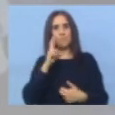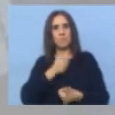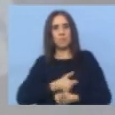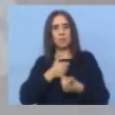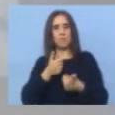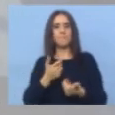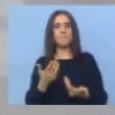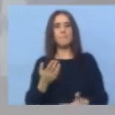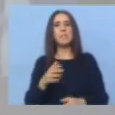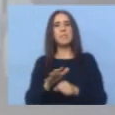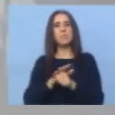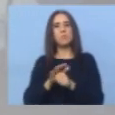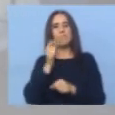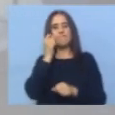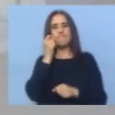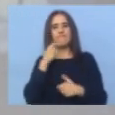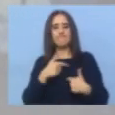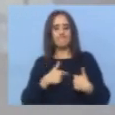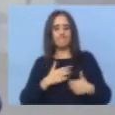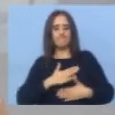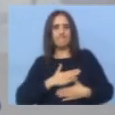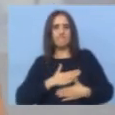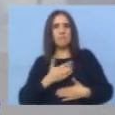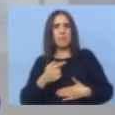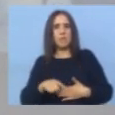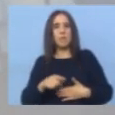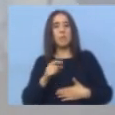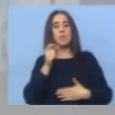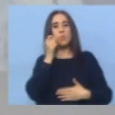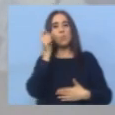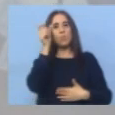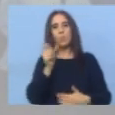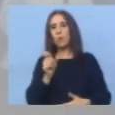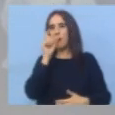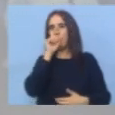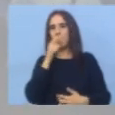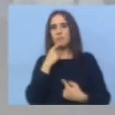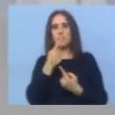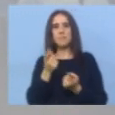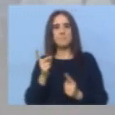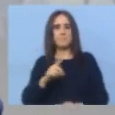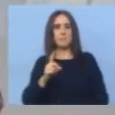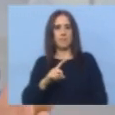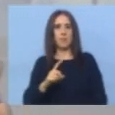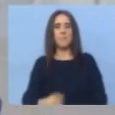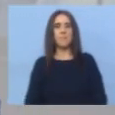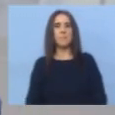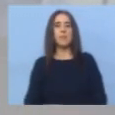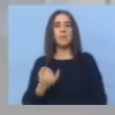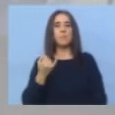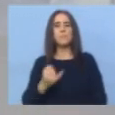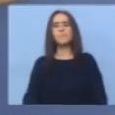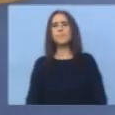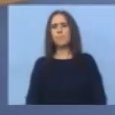situação que ele traz a peito, que traz no coração e que recorda frequentemente. E depois...